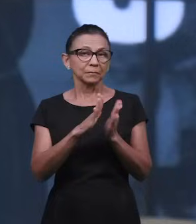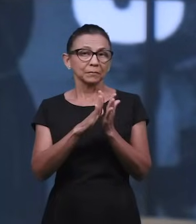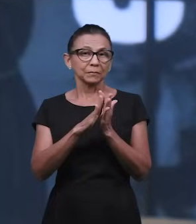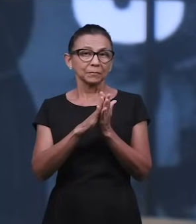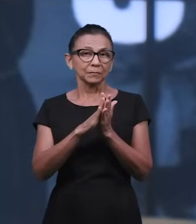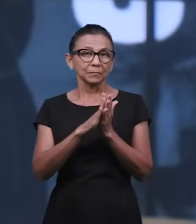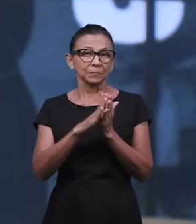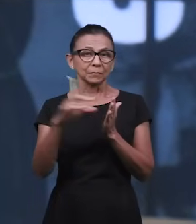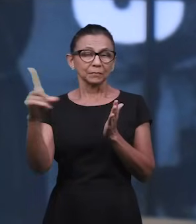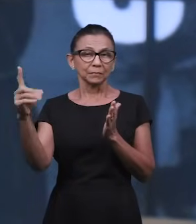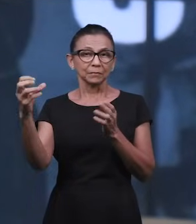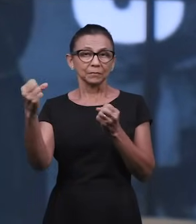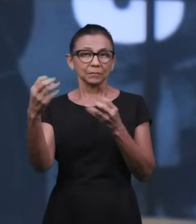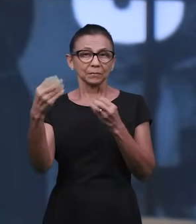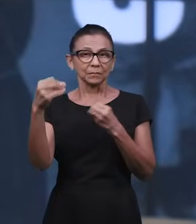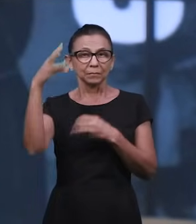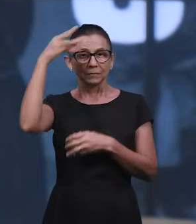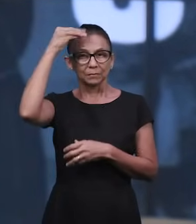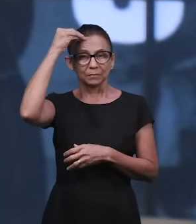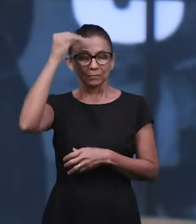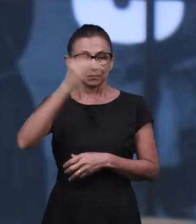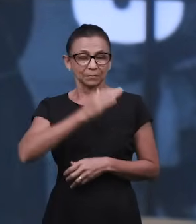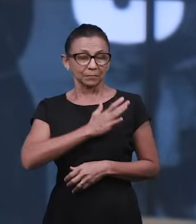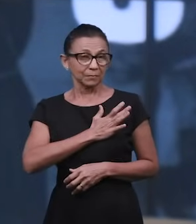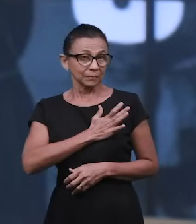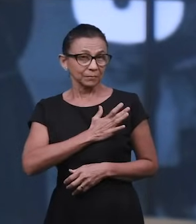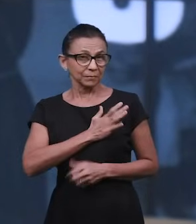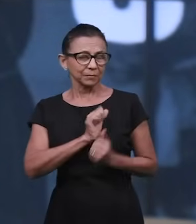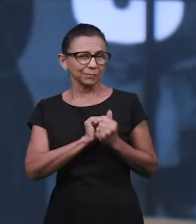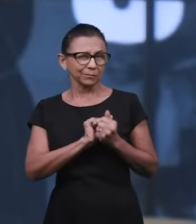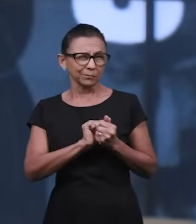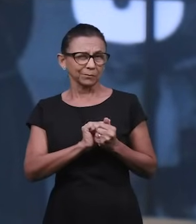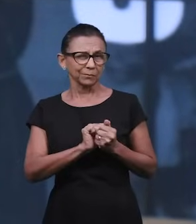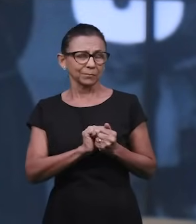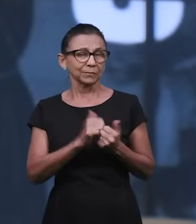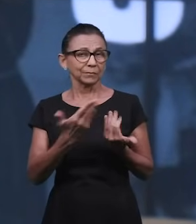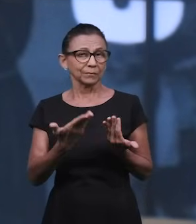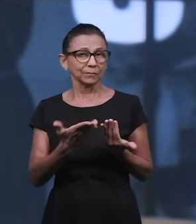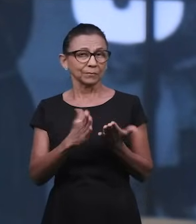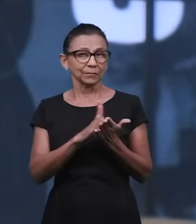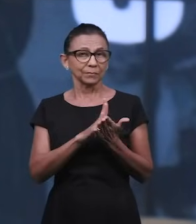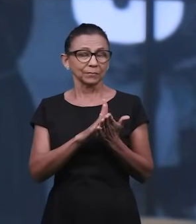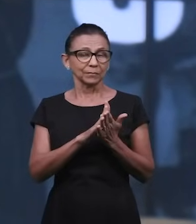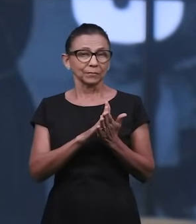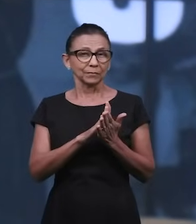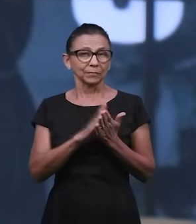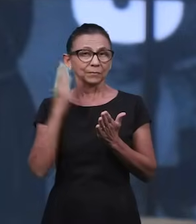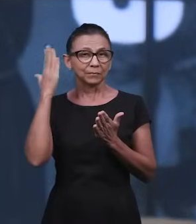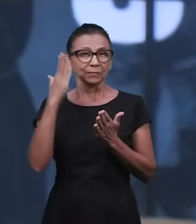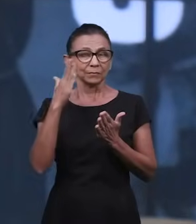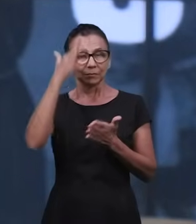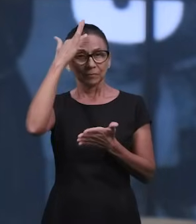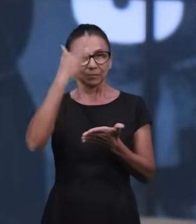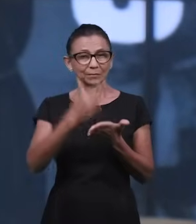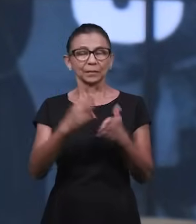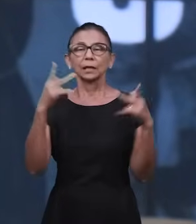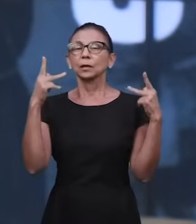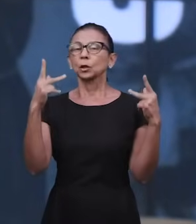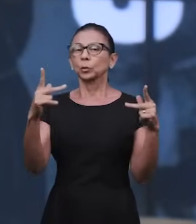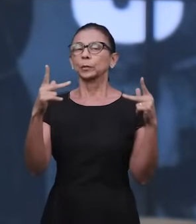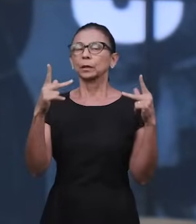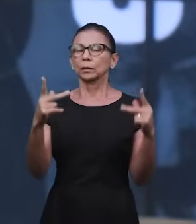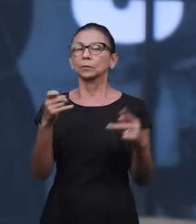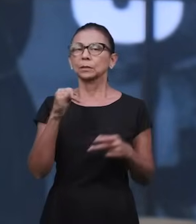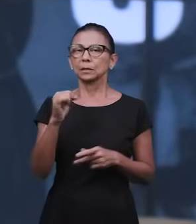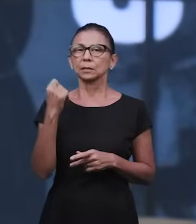tua boca e no teu coração. Esta é a palavra da fé que pregamos. A saber, se com a tua